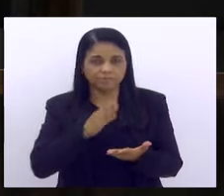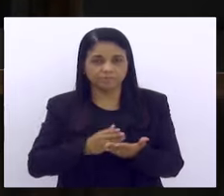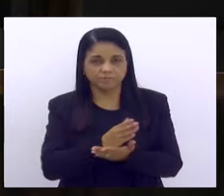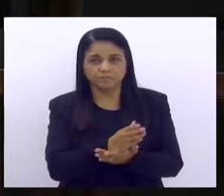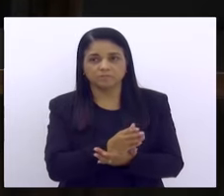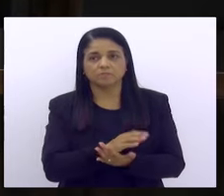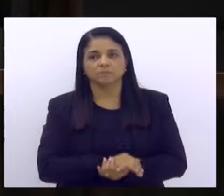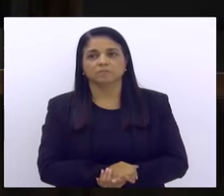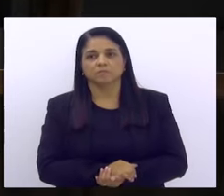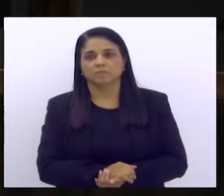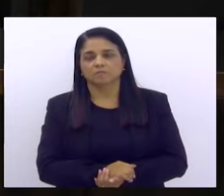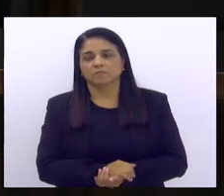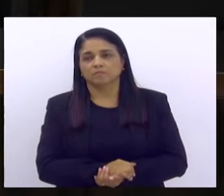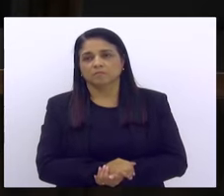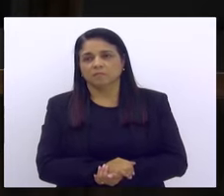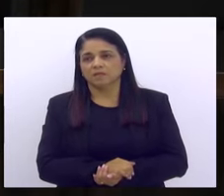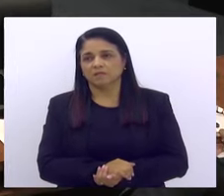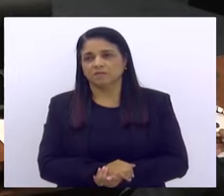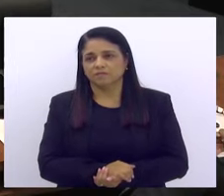aprovado.